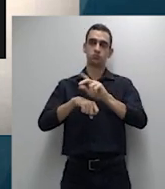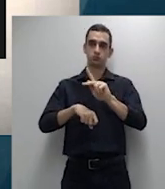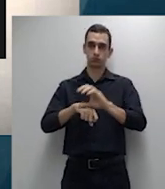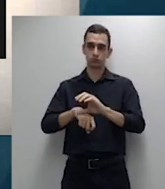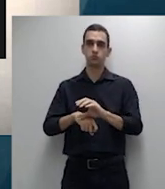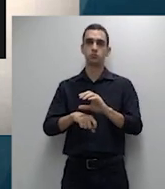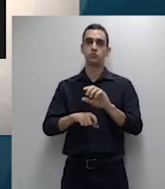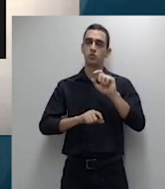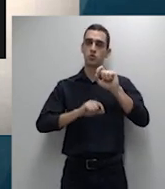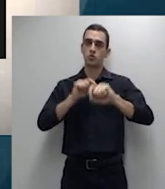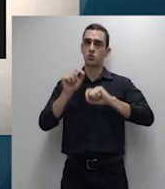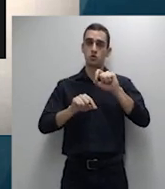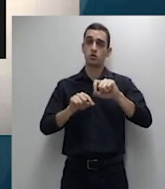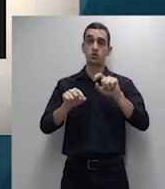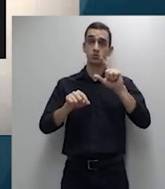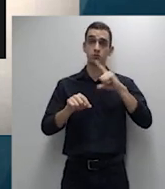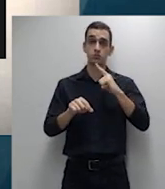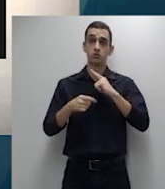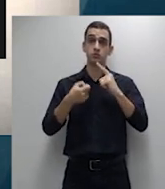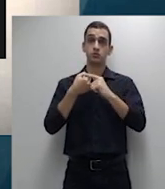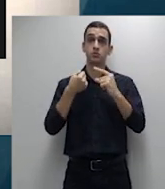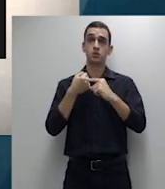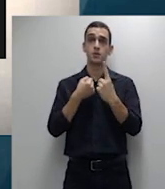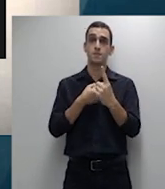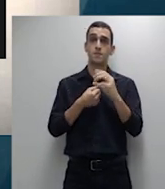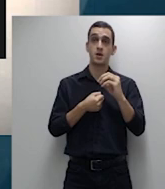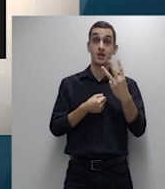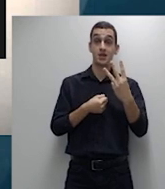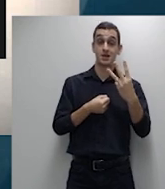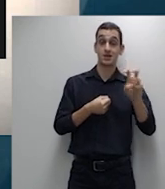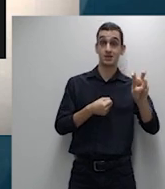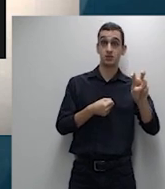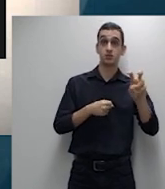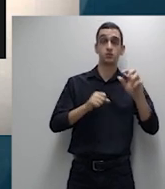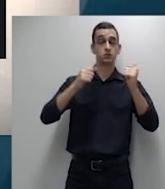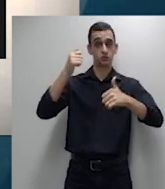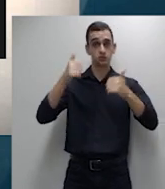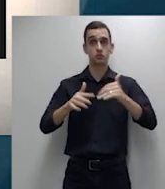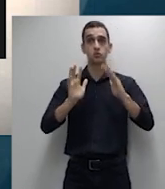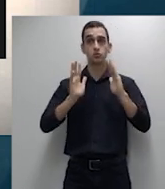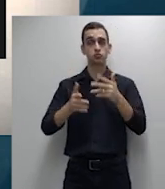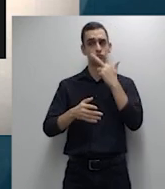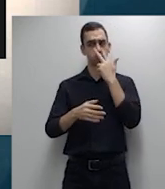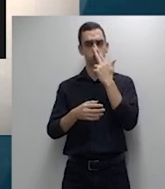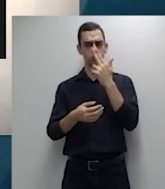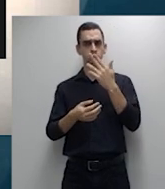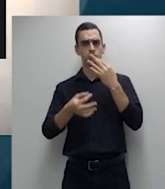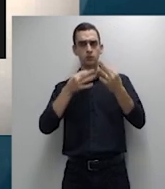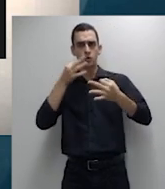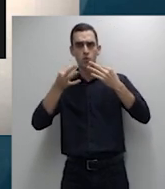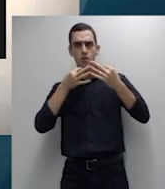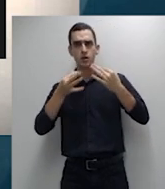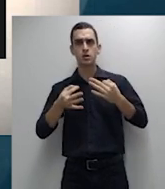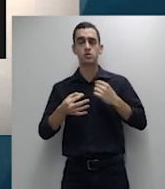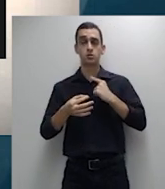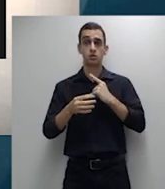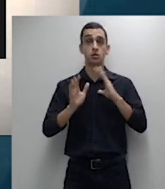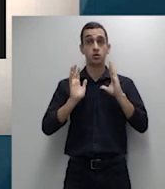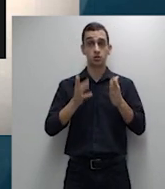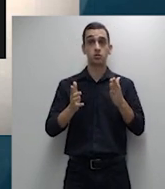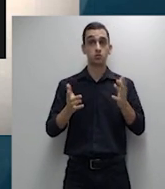refutação artigo 1035 ele admitia reputação quando ele é